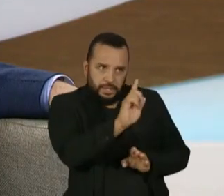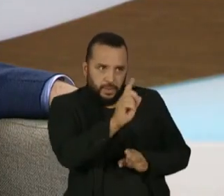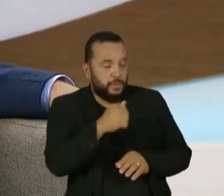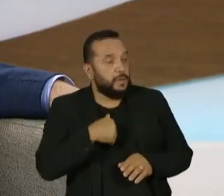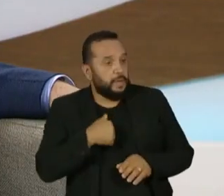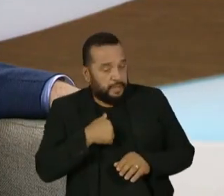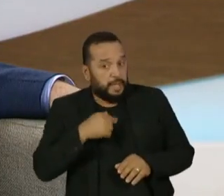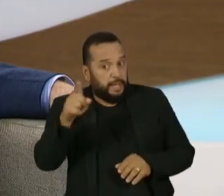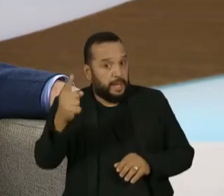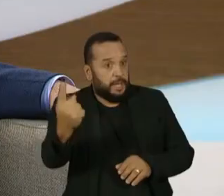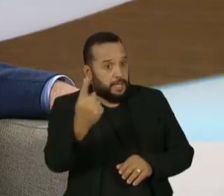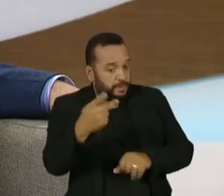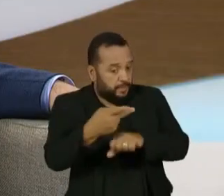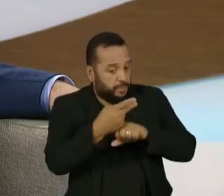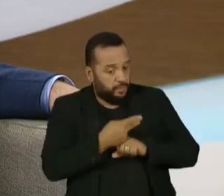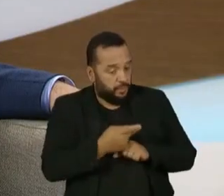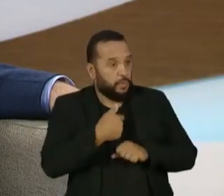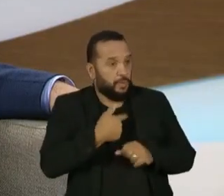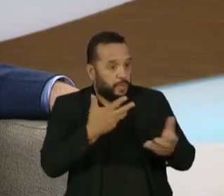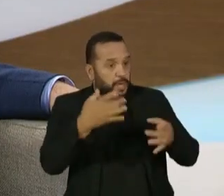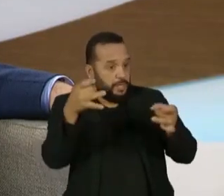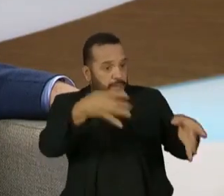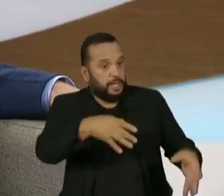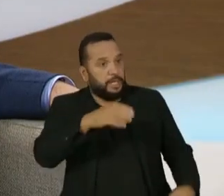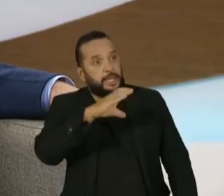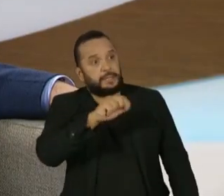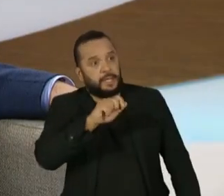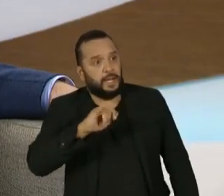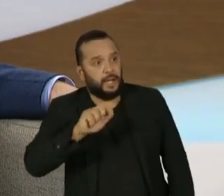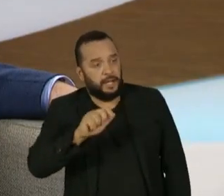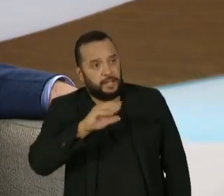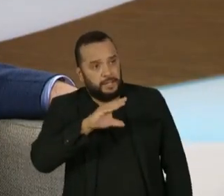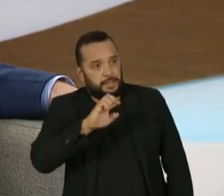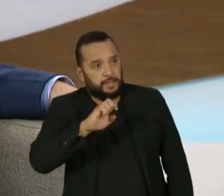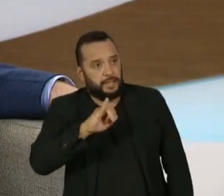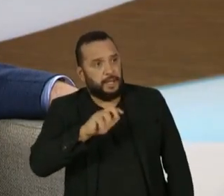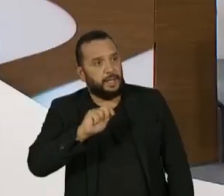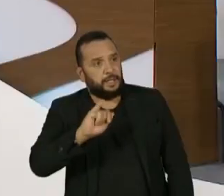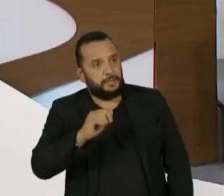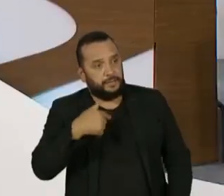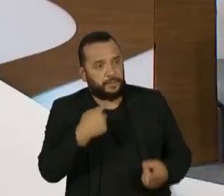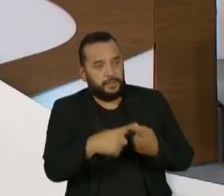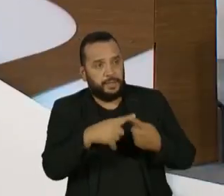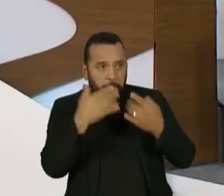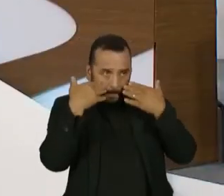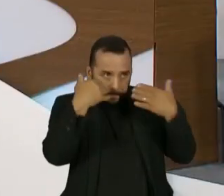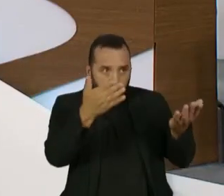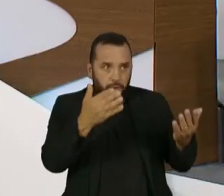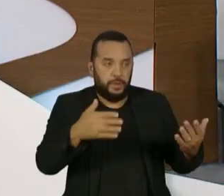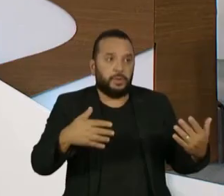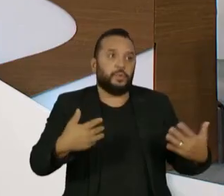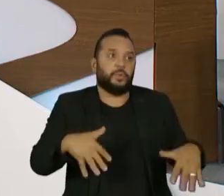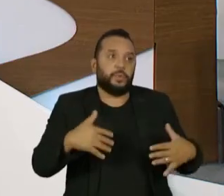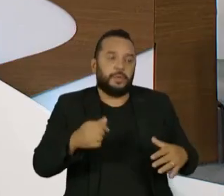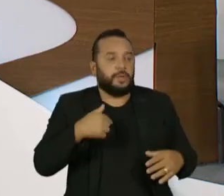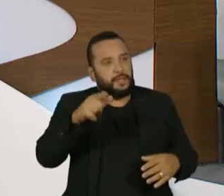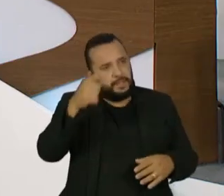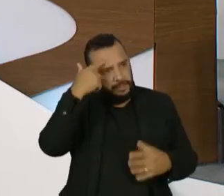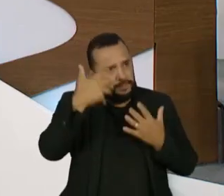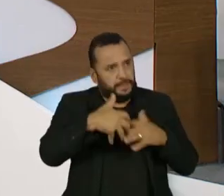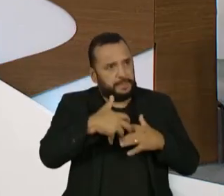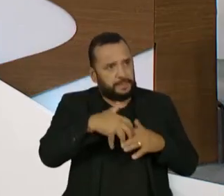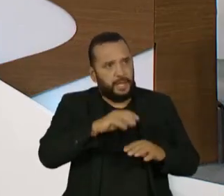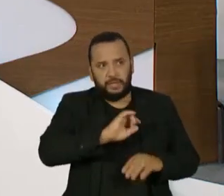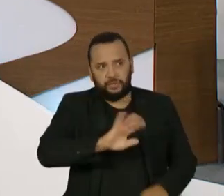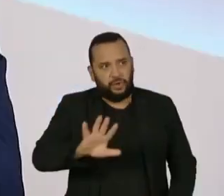procurou com essa preocupação, eu disse a ele que pensasse, porque realmente ele ficaria numa exposição muito grande. Eu não aconselhei, Ricardo. Eu pedi para ele pensar e